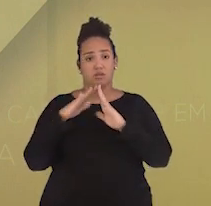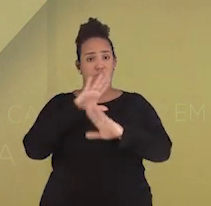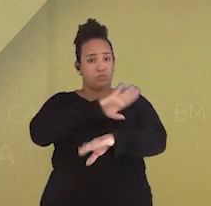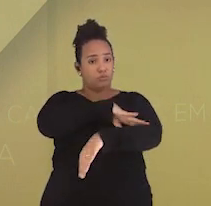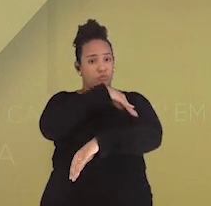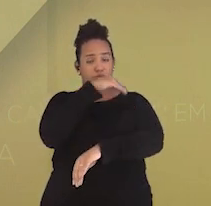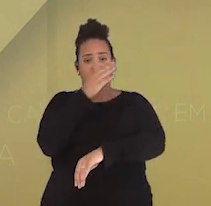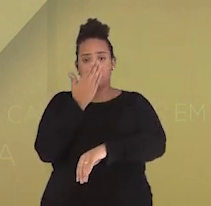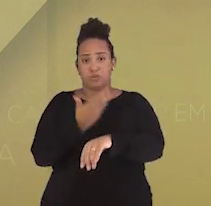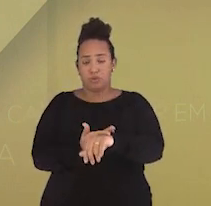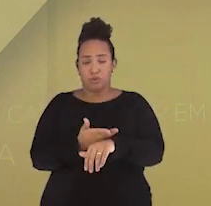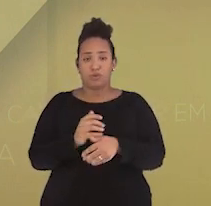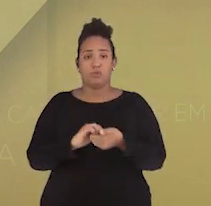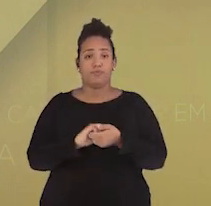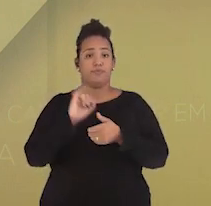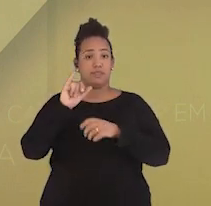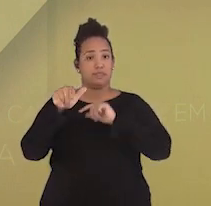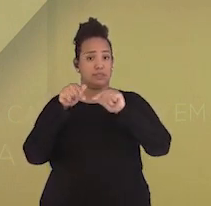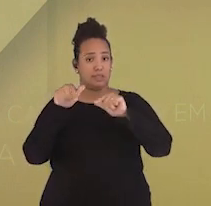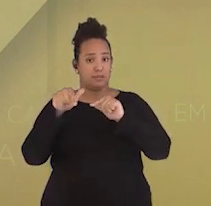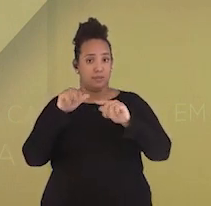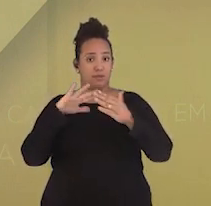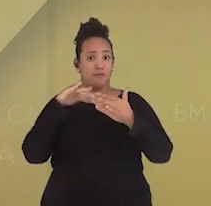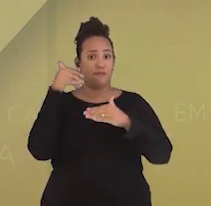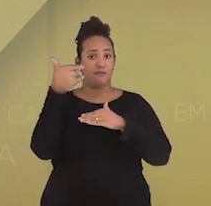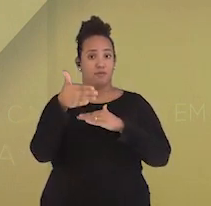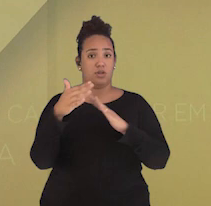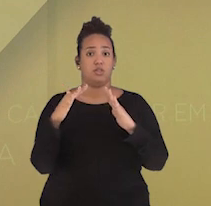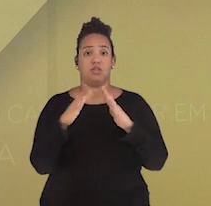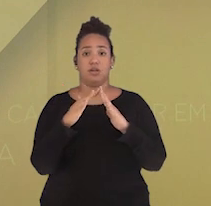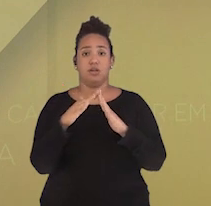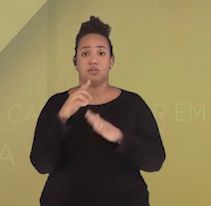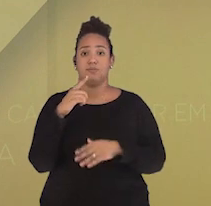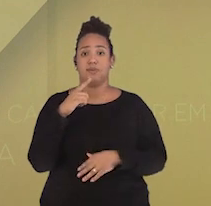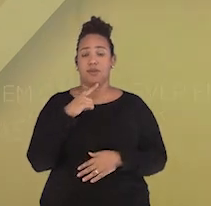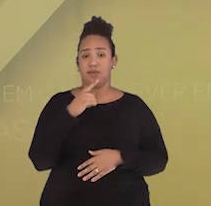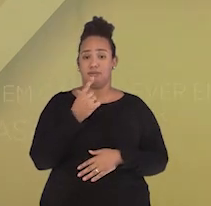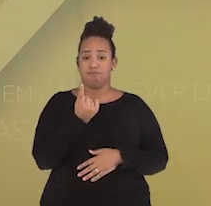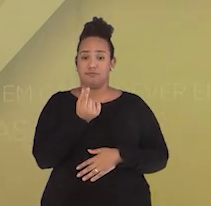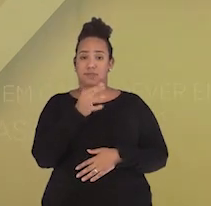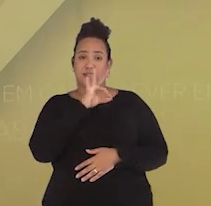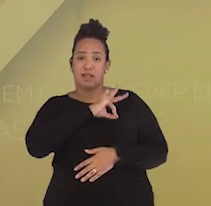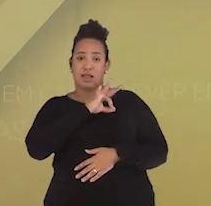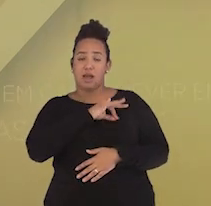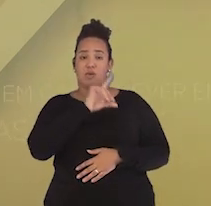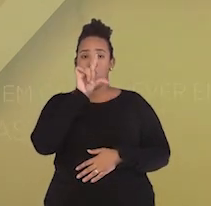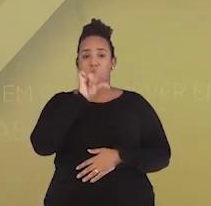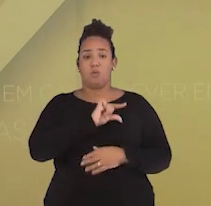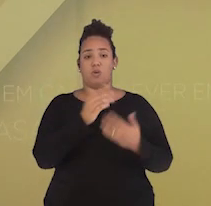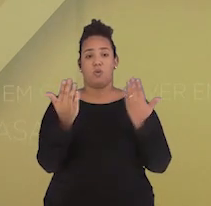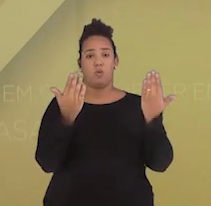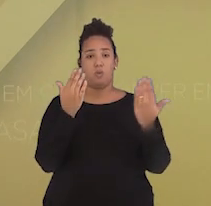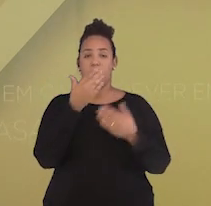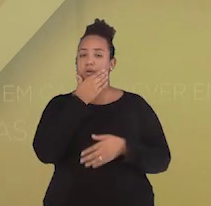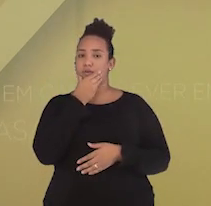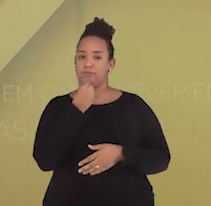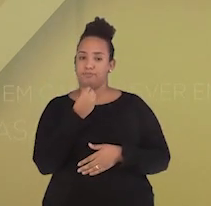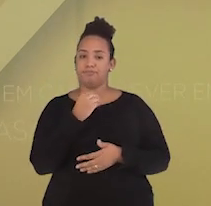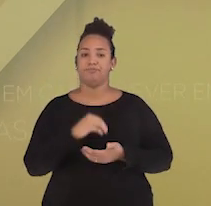E quando trabalham fora, muitas têm renda menor do que os homens. Agora vamos falar